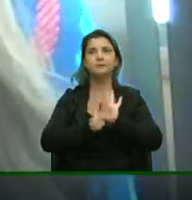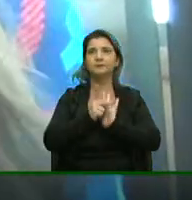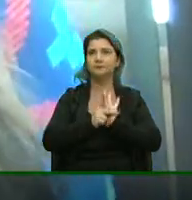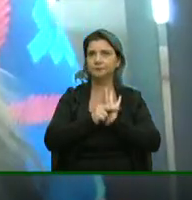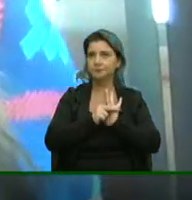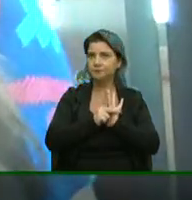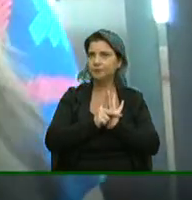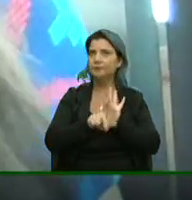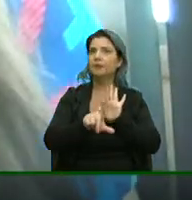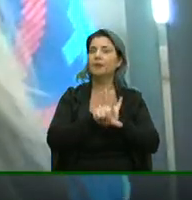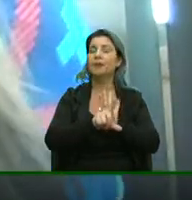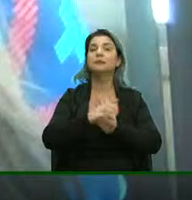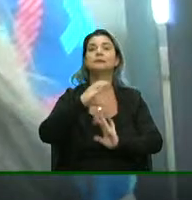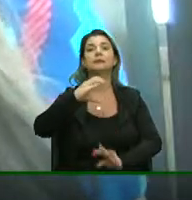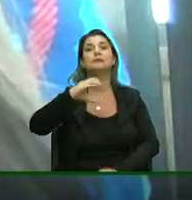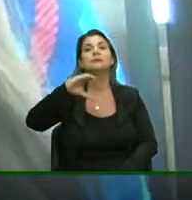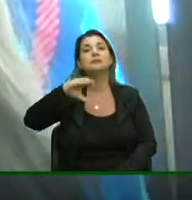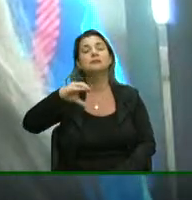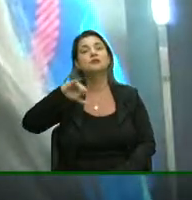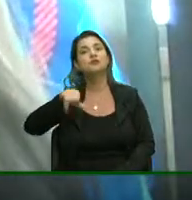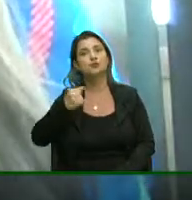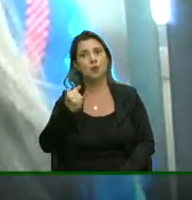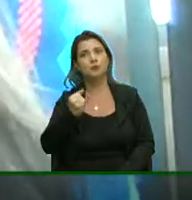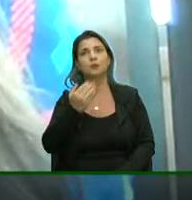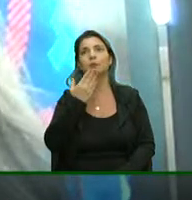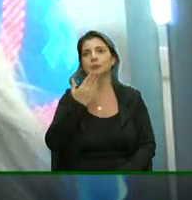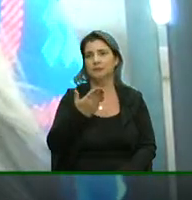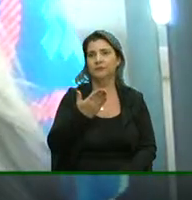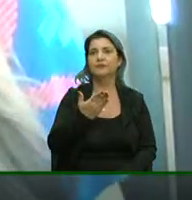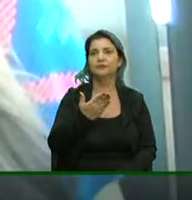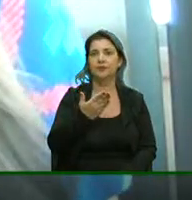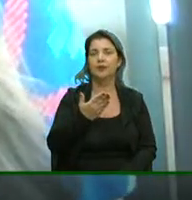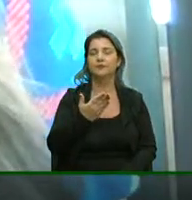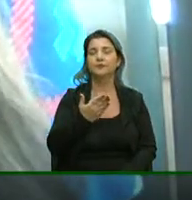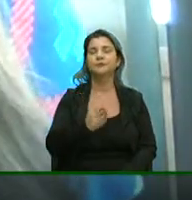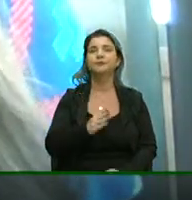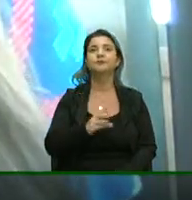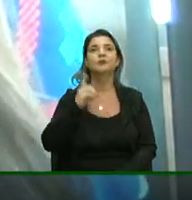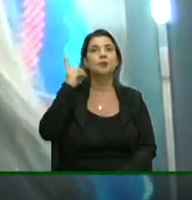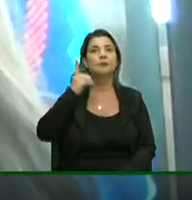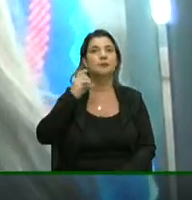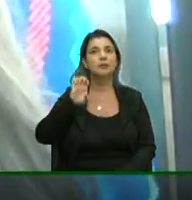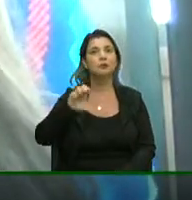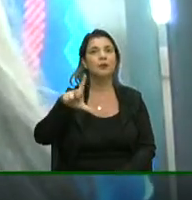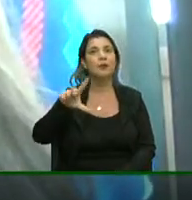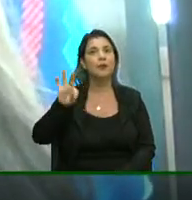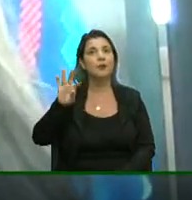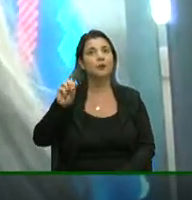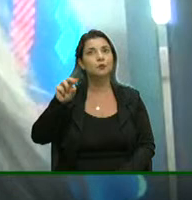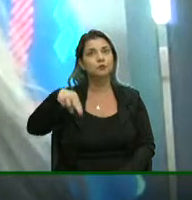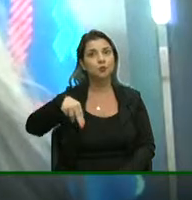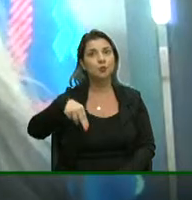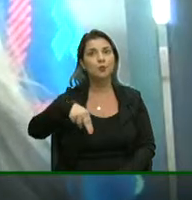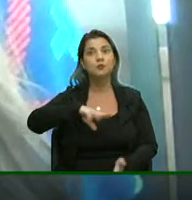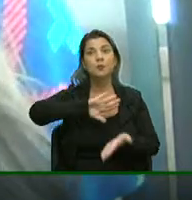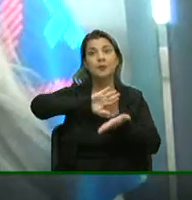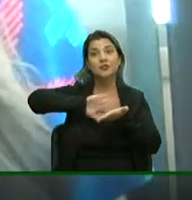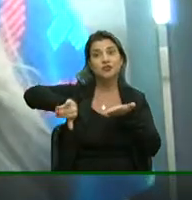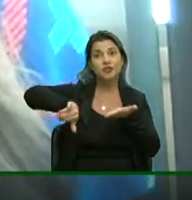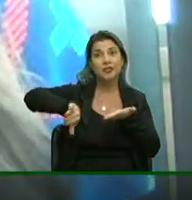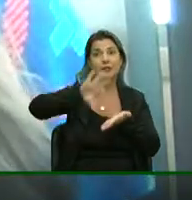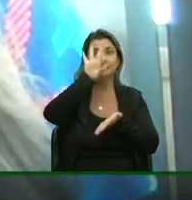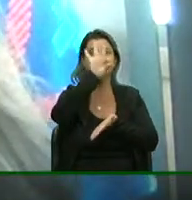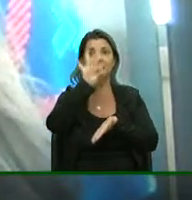lei que está na CCJ, inclusive com parecer favorável do deputado Elton Weber, que trata sobre a isenção dessa taxa, visto que não há